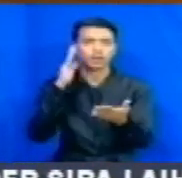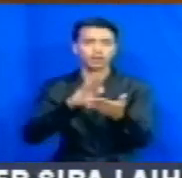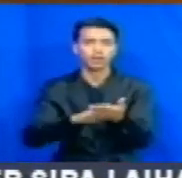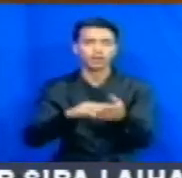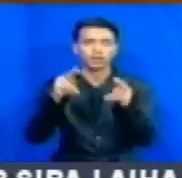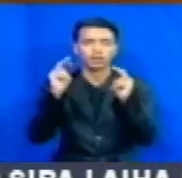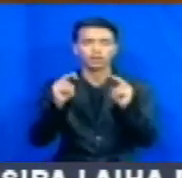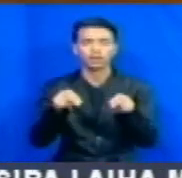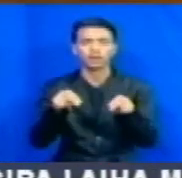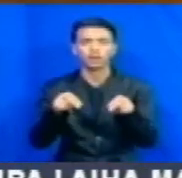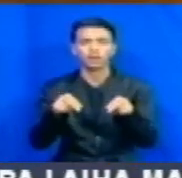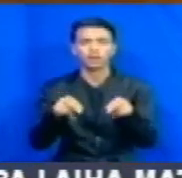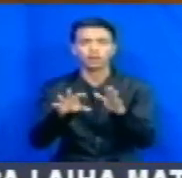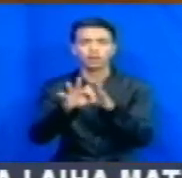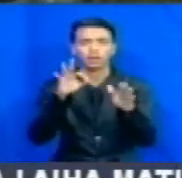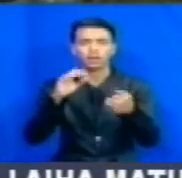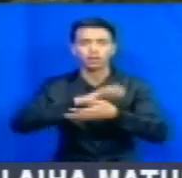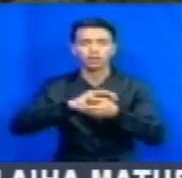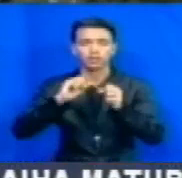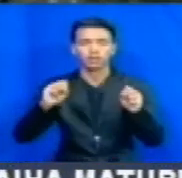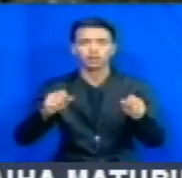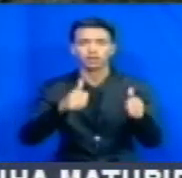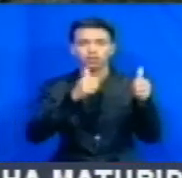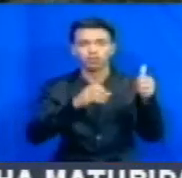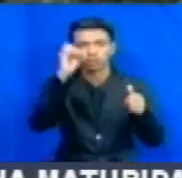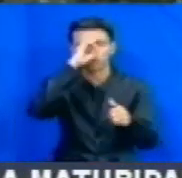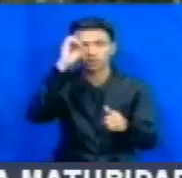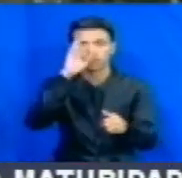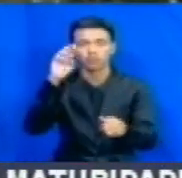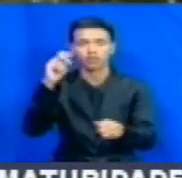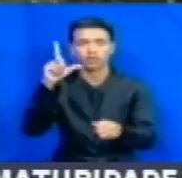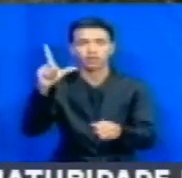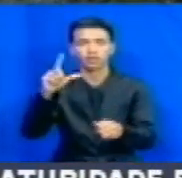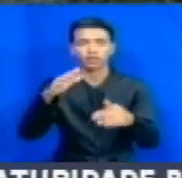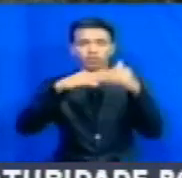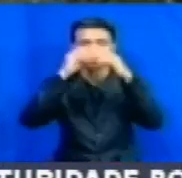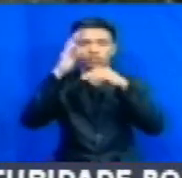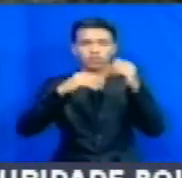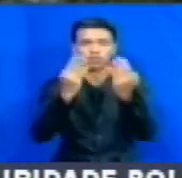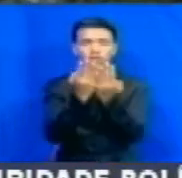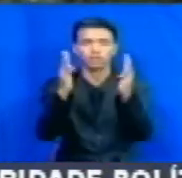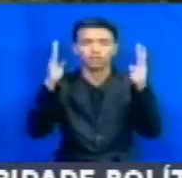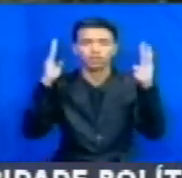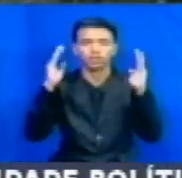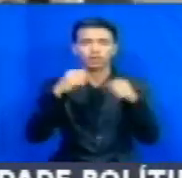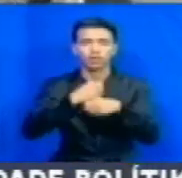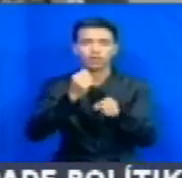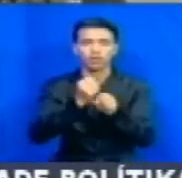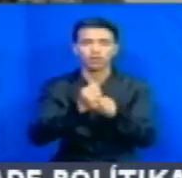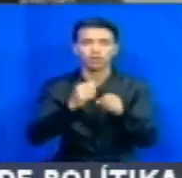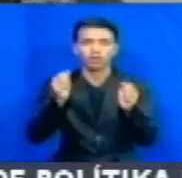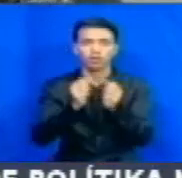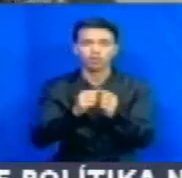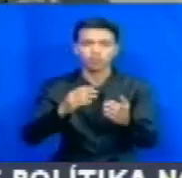tengke hetan istragus. Tuir observasi RTTL, konstruksi muru proteksi ini halau ho